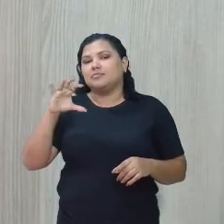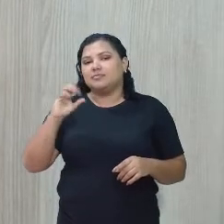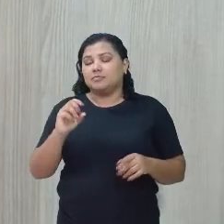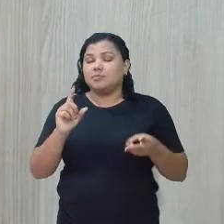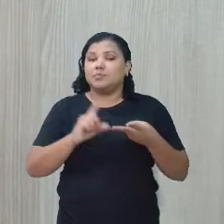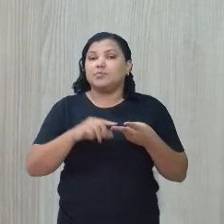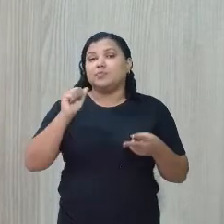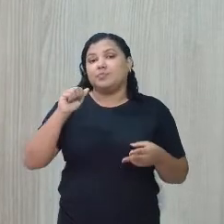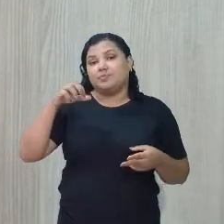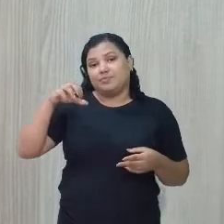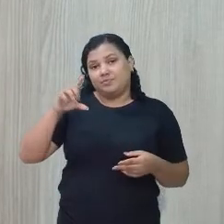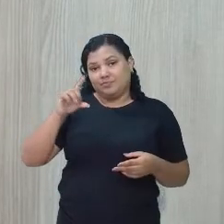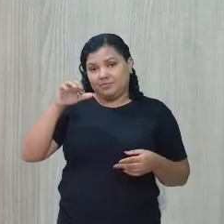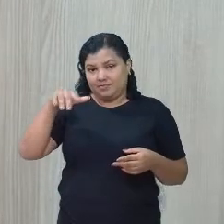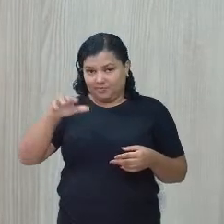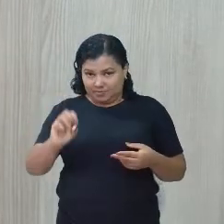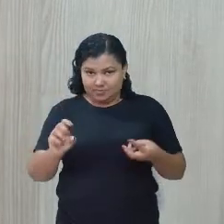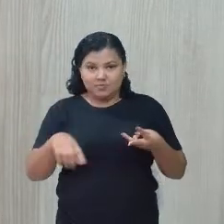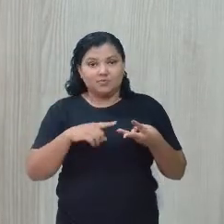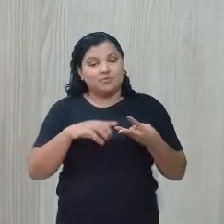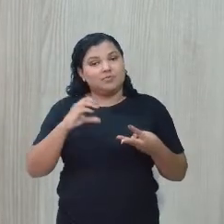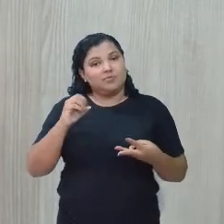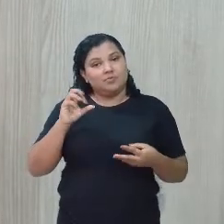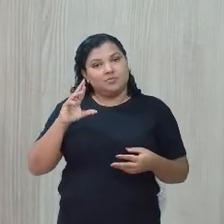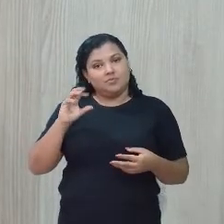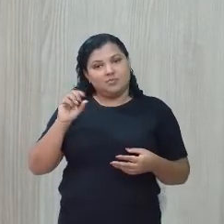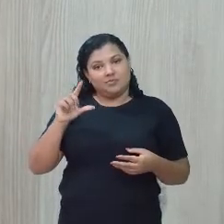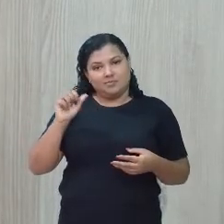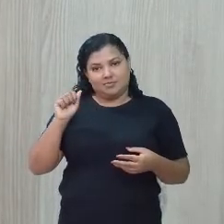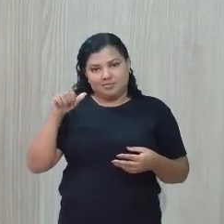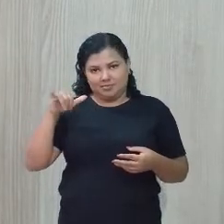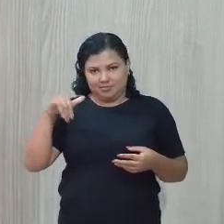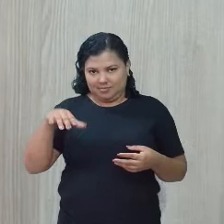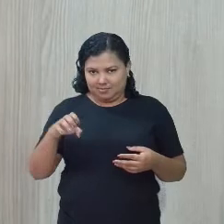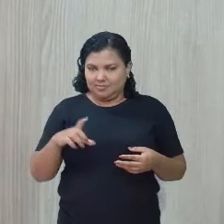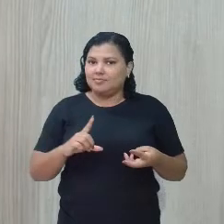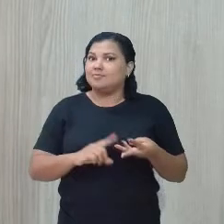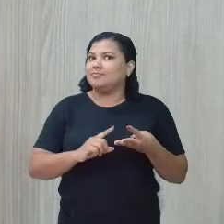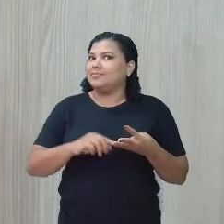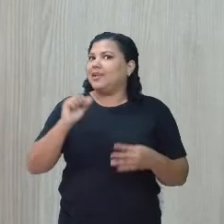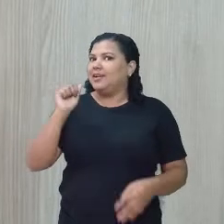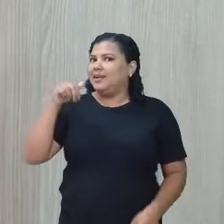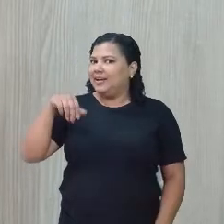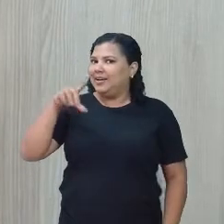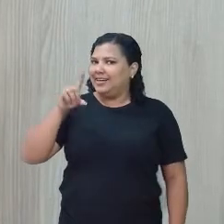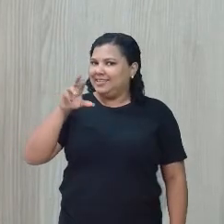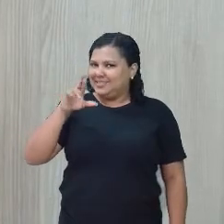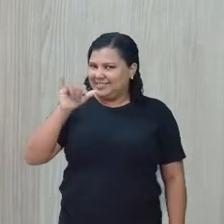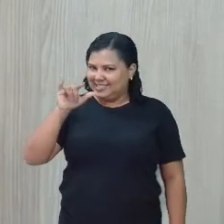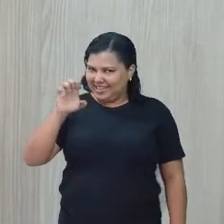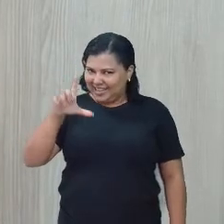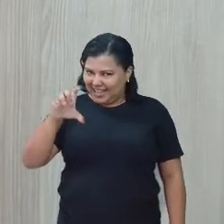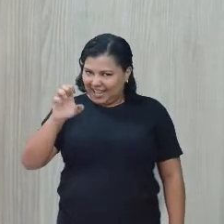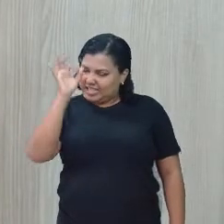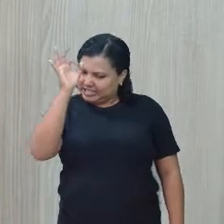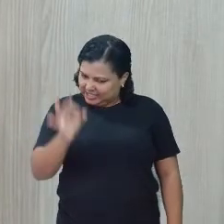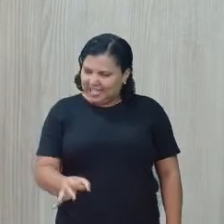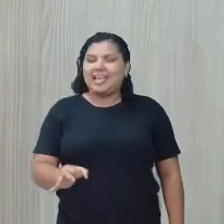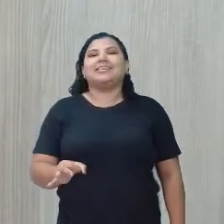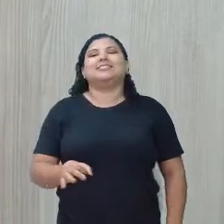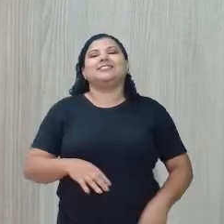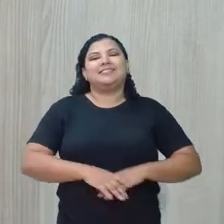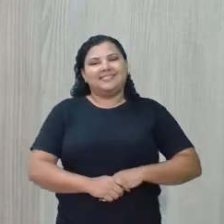Adriano, Caroline deu bom dia. O Adriano, a Maria, a Andriele. Olha, tô colocando as letras do nome de todo mundo para